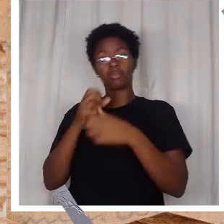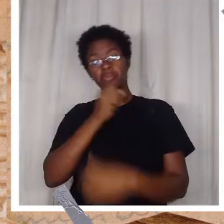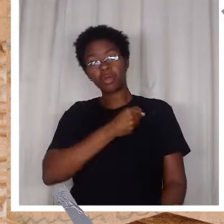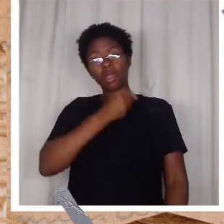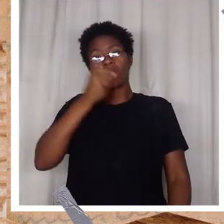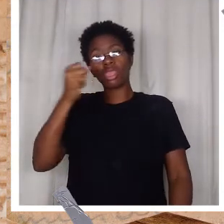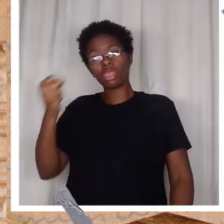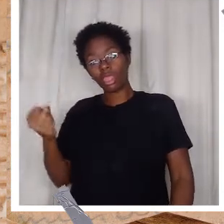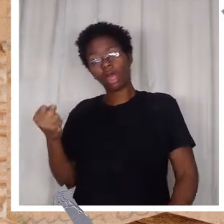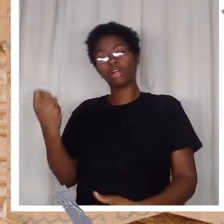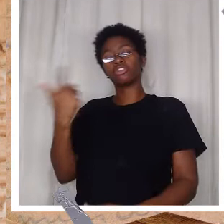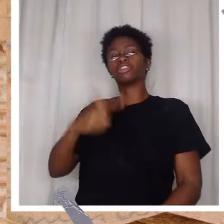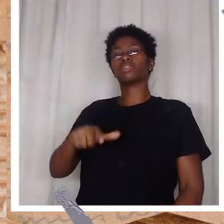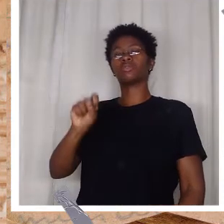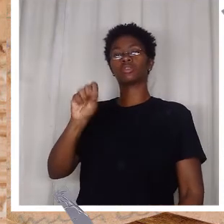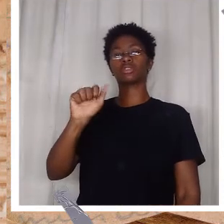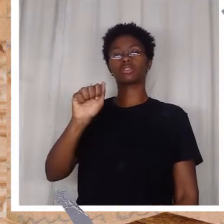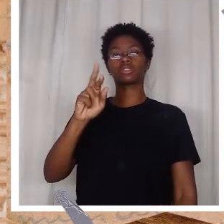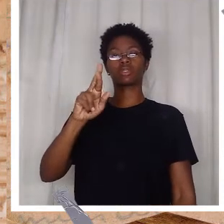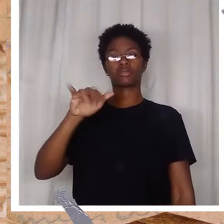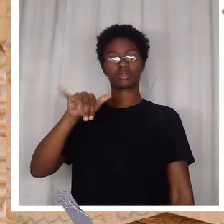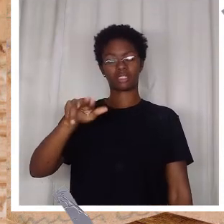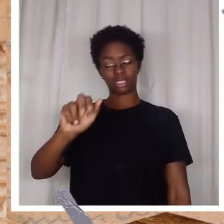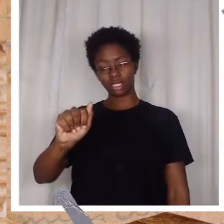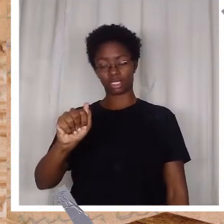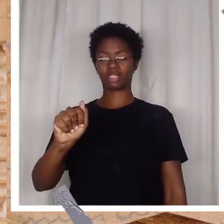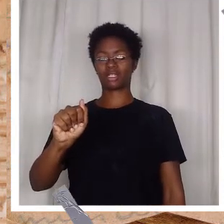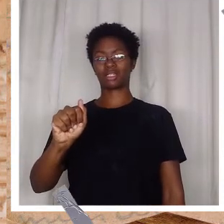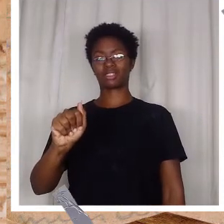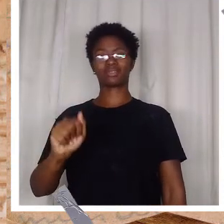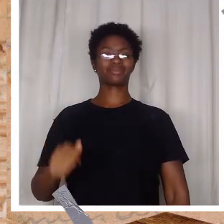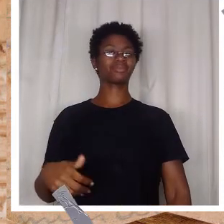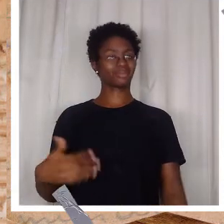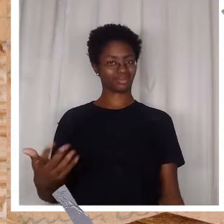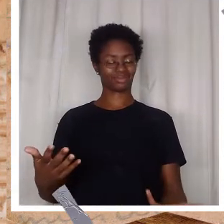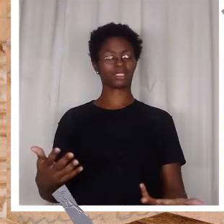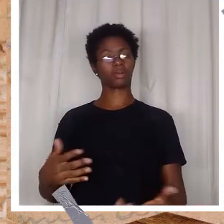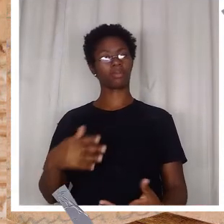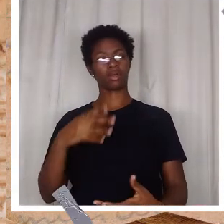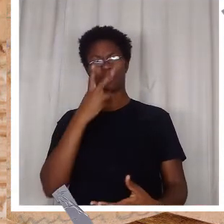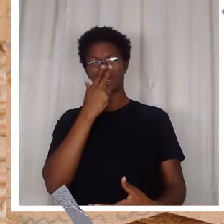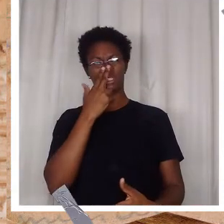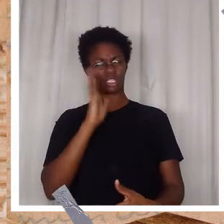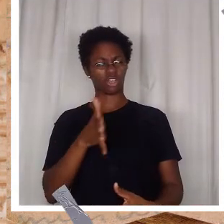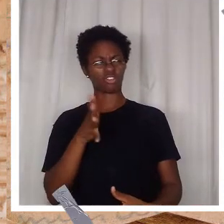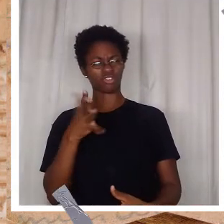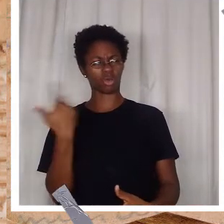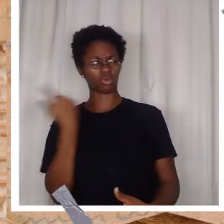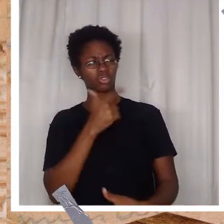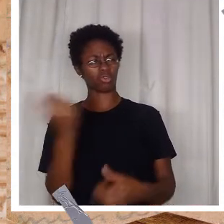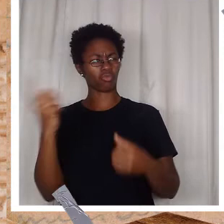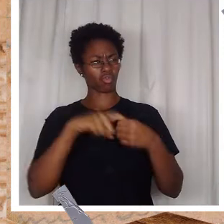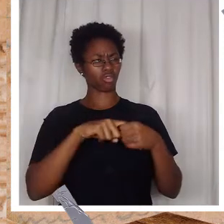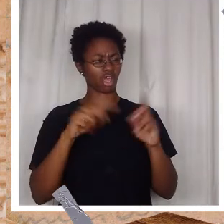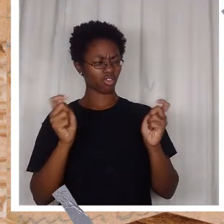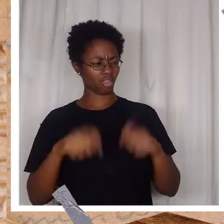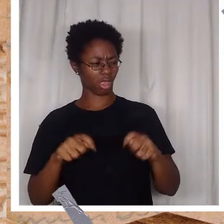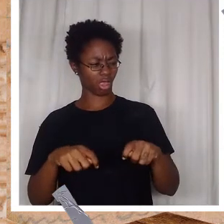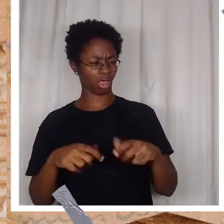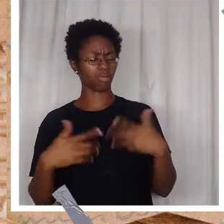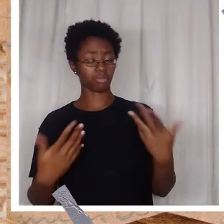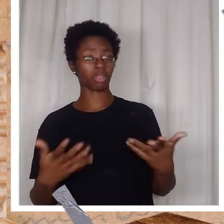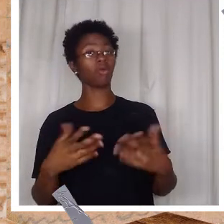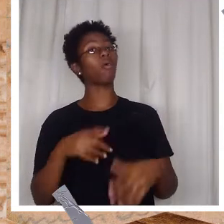bastão de volta para a Sabrina, que é a nossa mediadora. Parece que ela já teve a conexão restabelecida. Ela vai